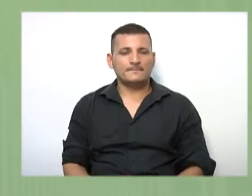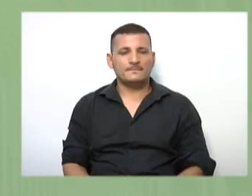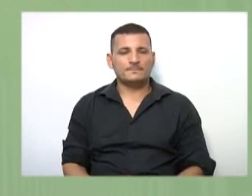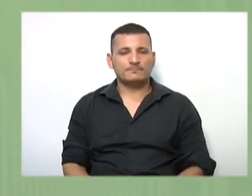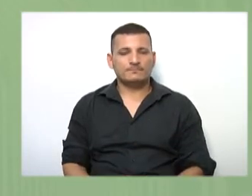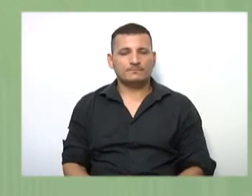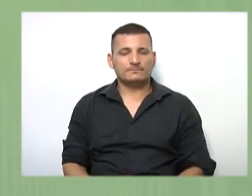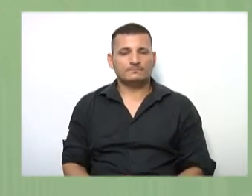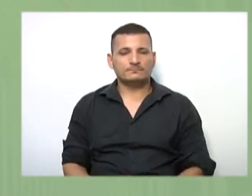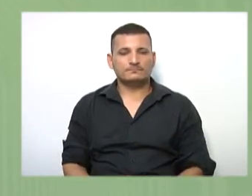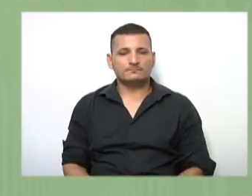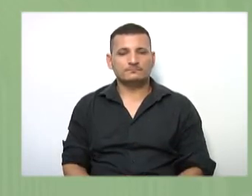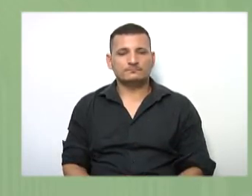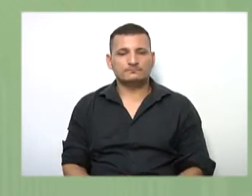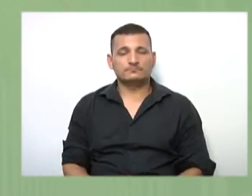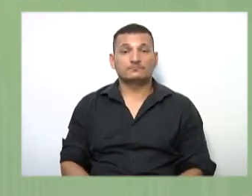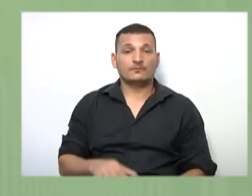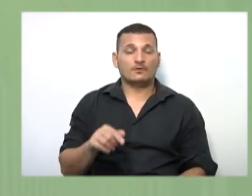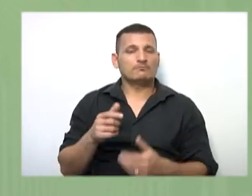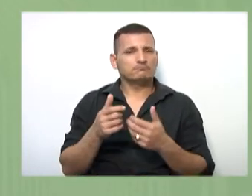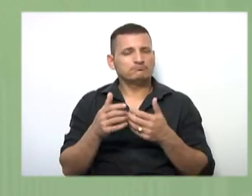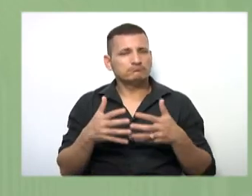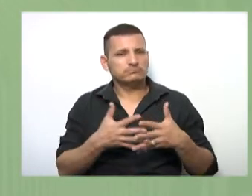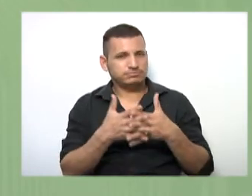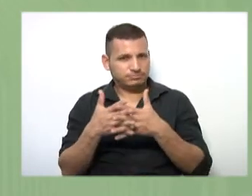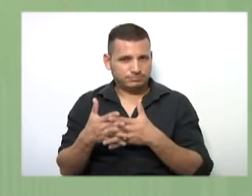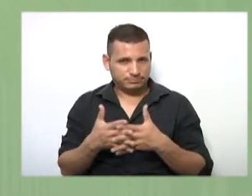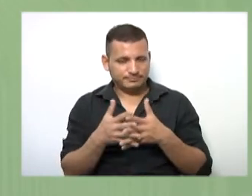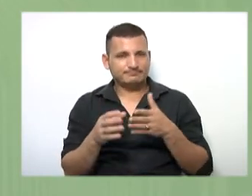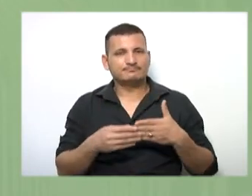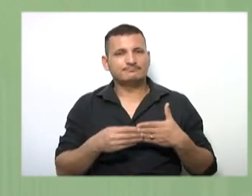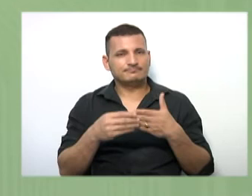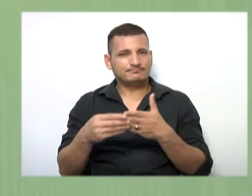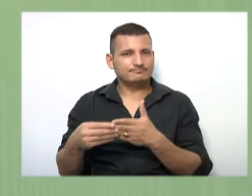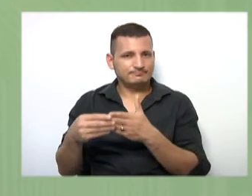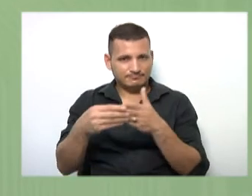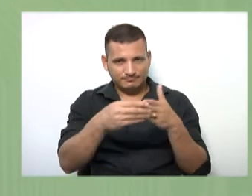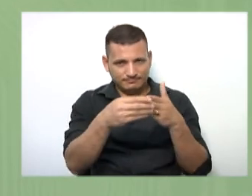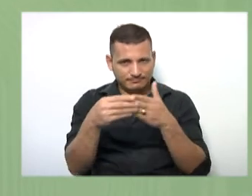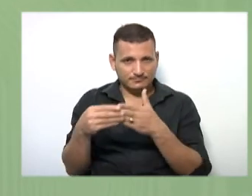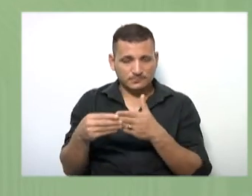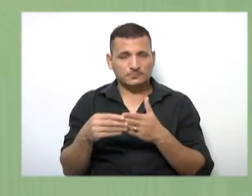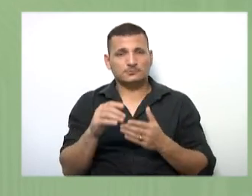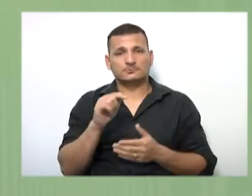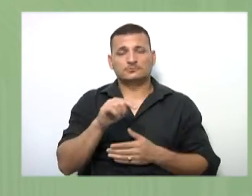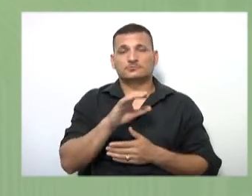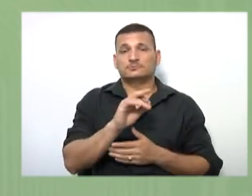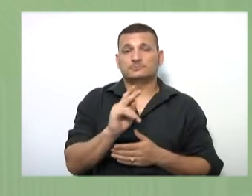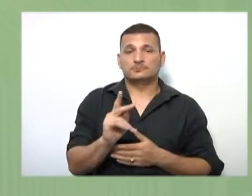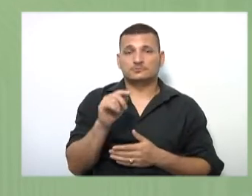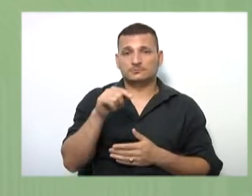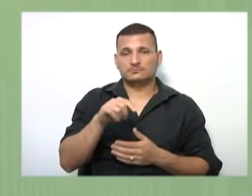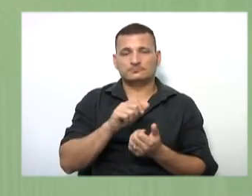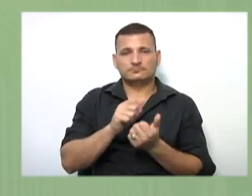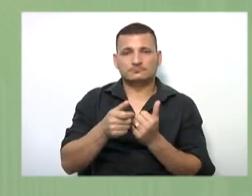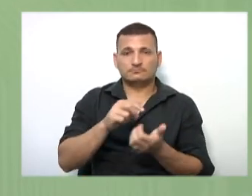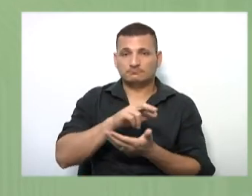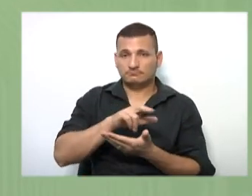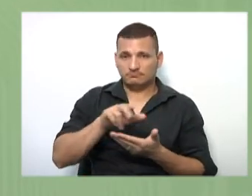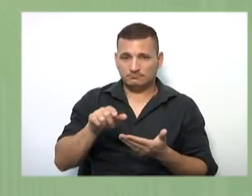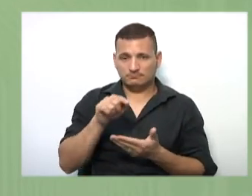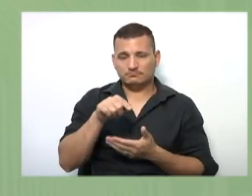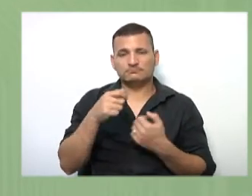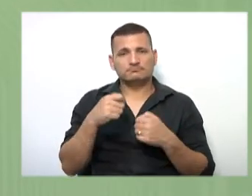Da mesma forma que transportadoras convencionais, as cooperativas de transporte precisam